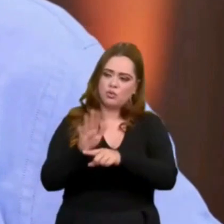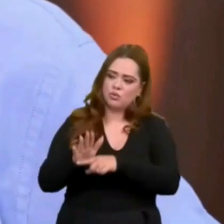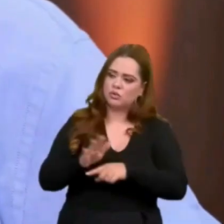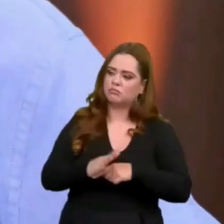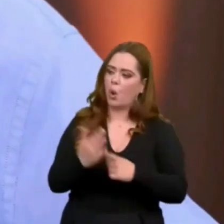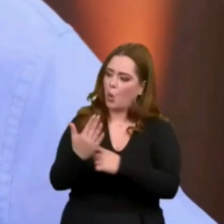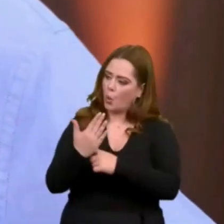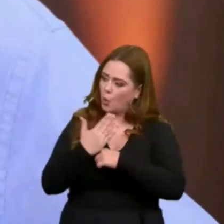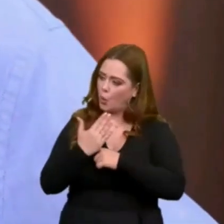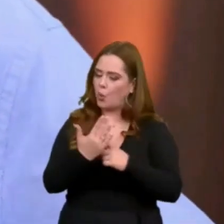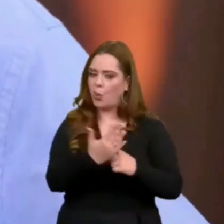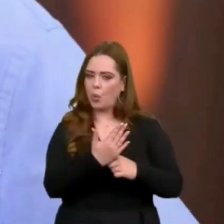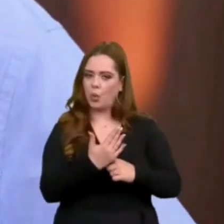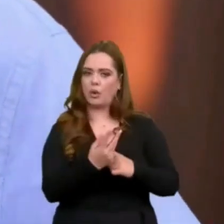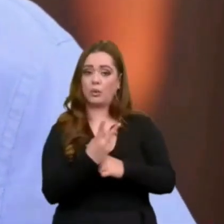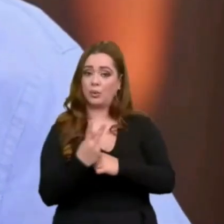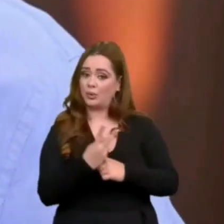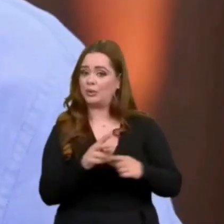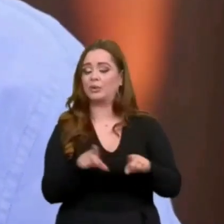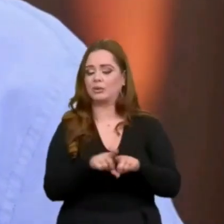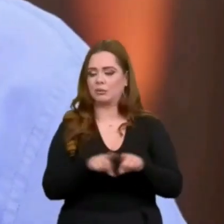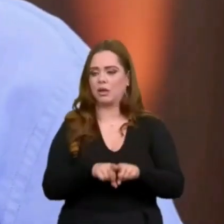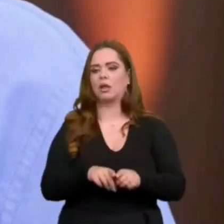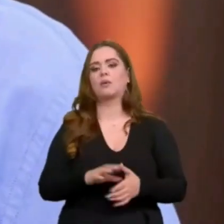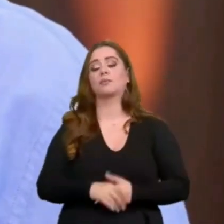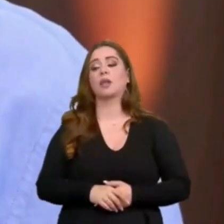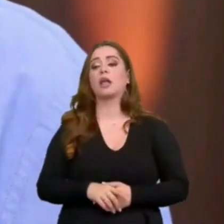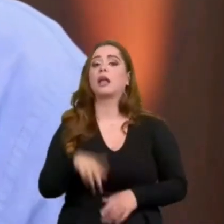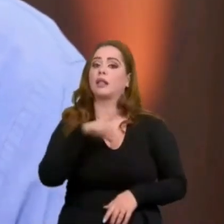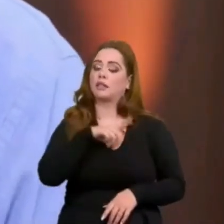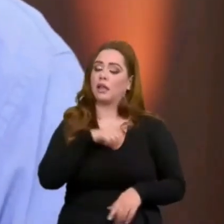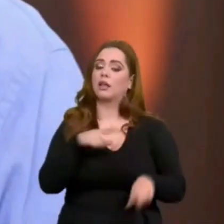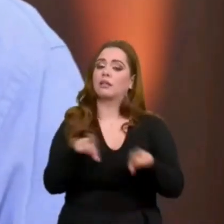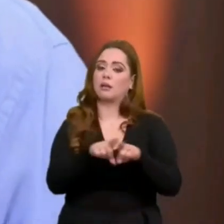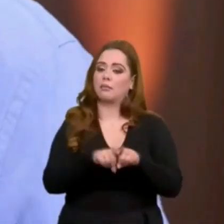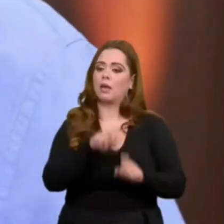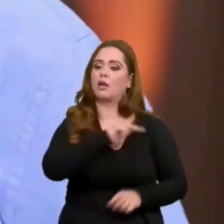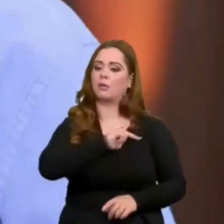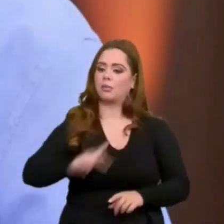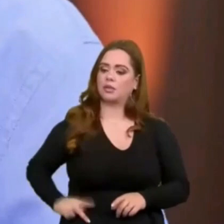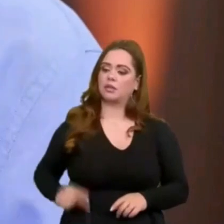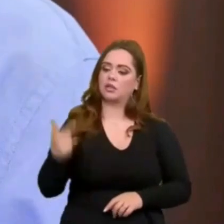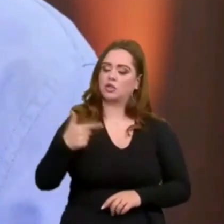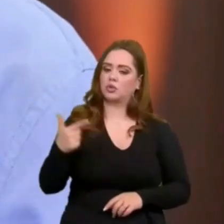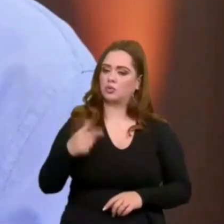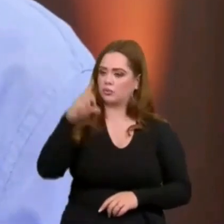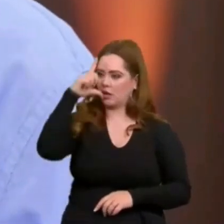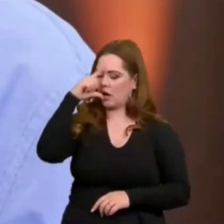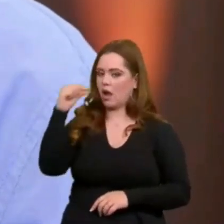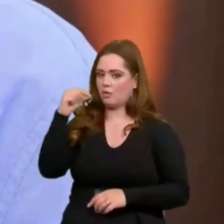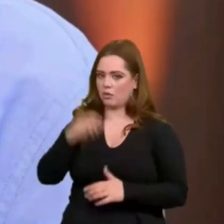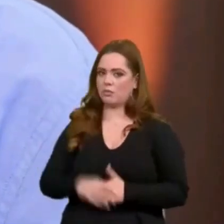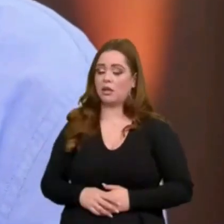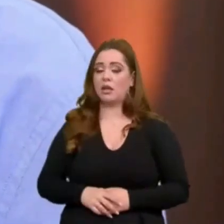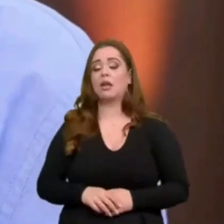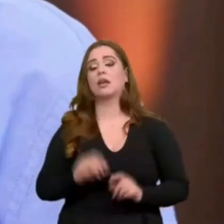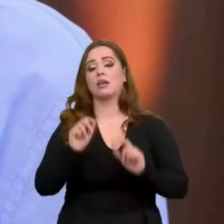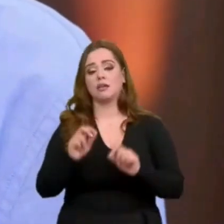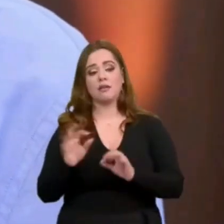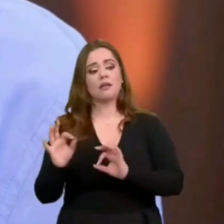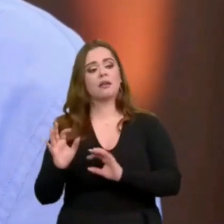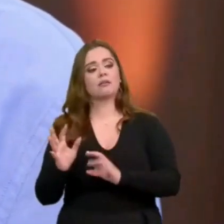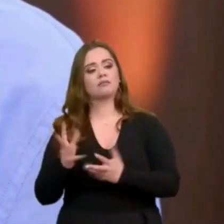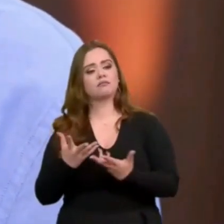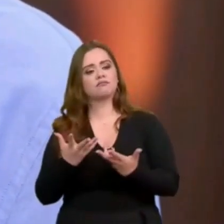total tranquilidade, que eu tenho total confiança no Alckmin, ele é um parceiro extraordinário. E o Brasil vai em frente, porque a engrenagem